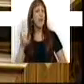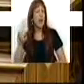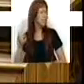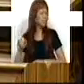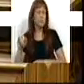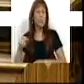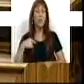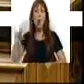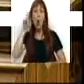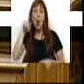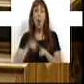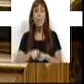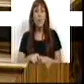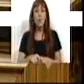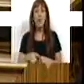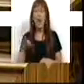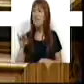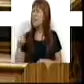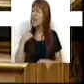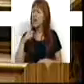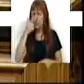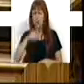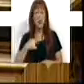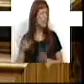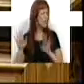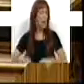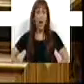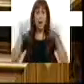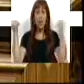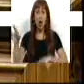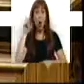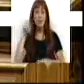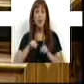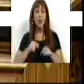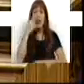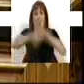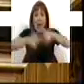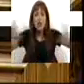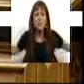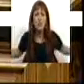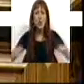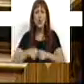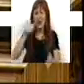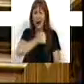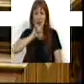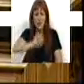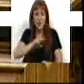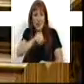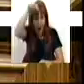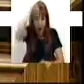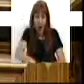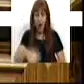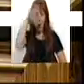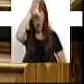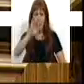ouvir o que é que o FMI diz sobre as pessoas, talvez fosse mais adequado ouvir as populações que residem nos concelhos